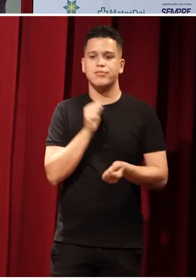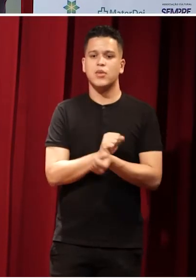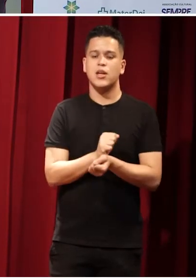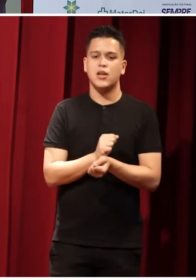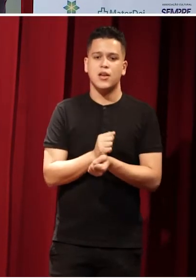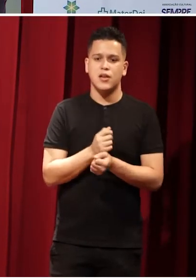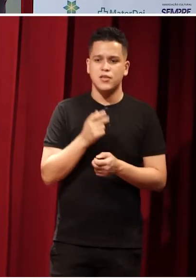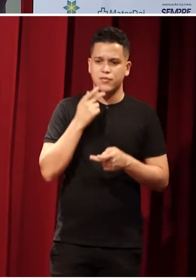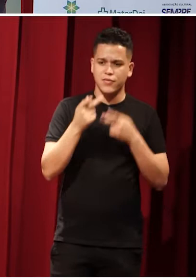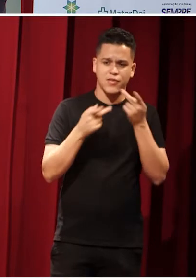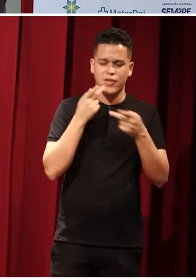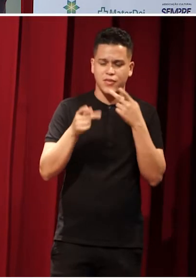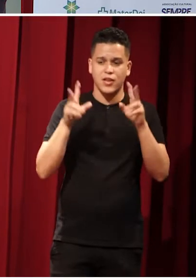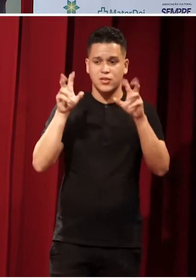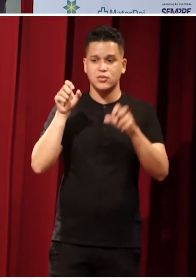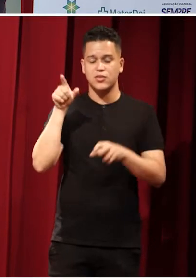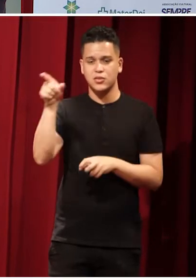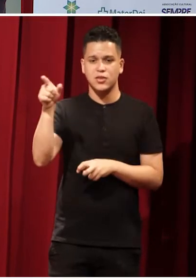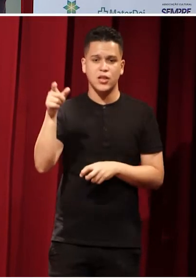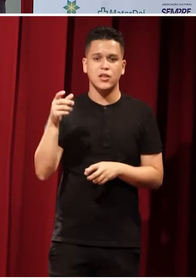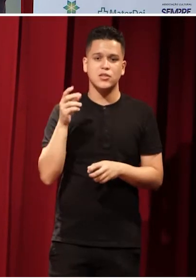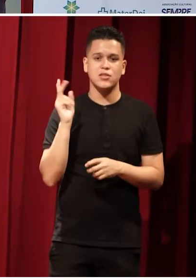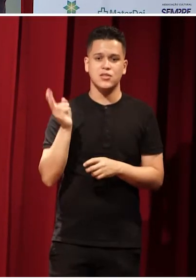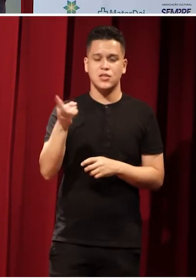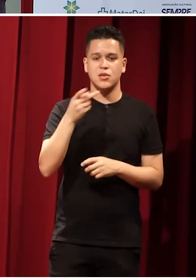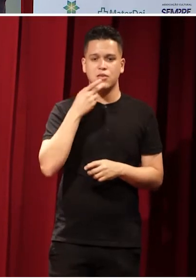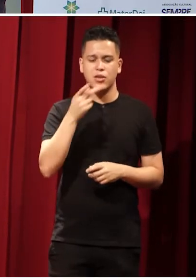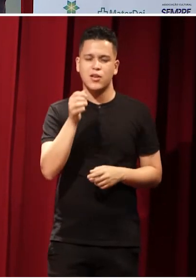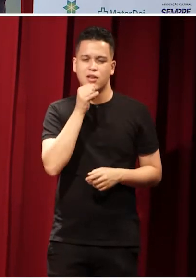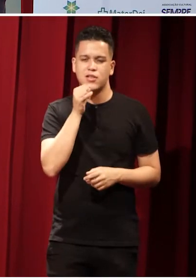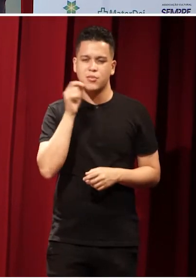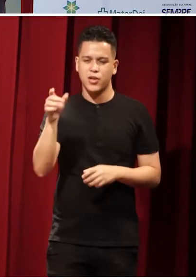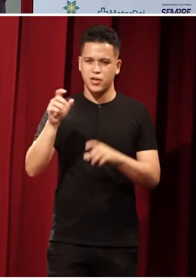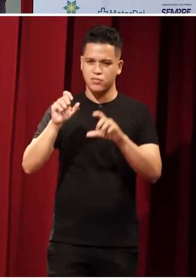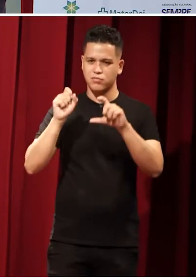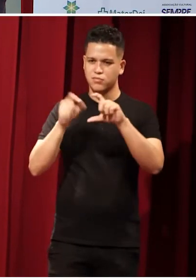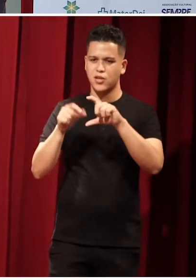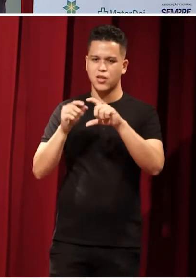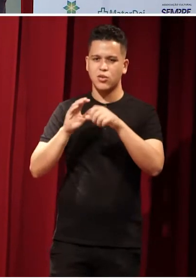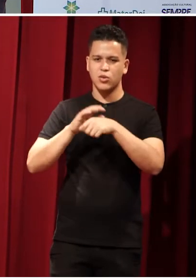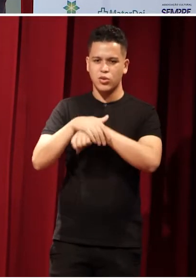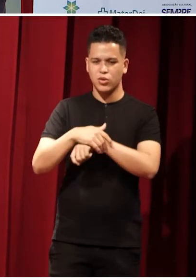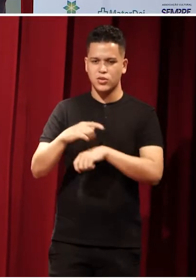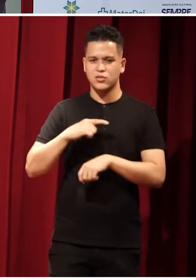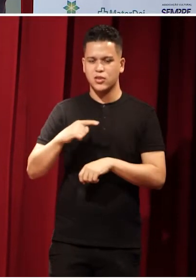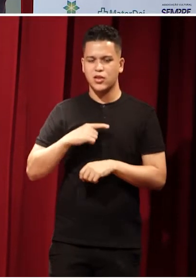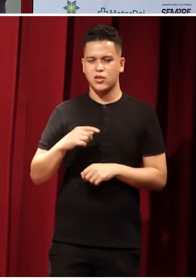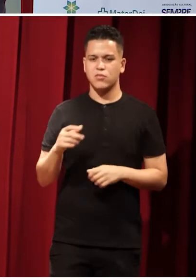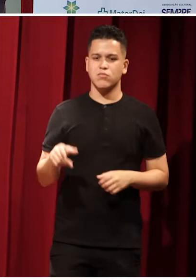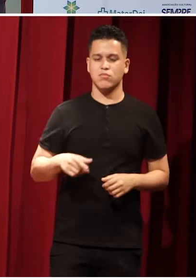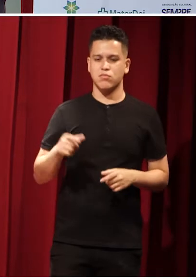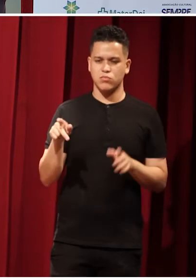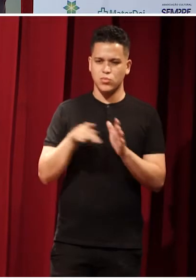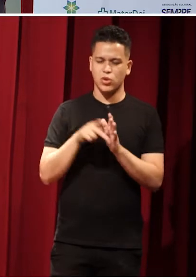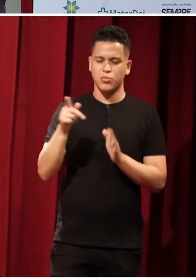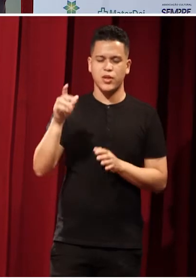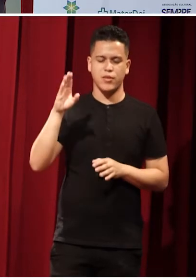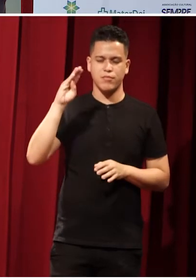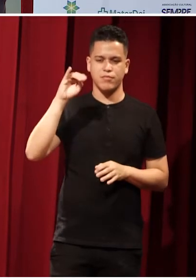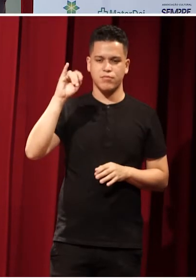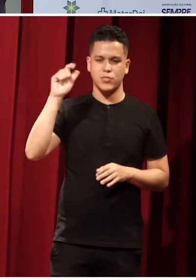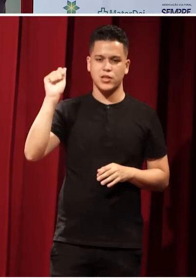Então, numa entrevista ao Bial em 2017, o general Vilas Boas dizia o